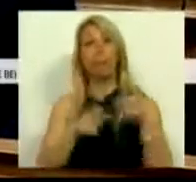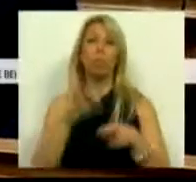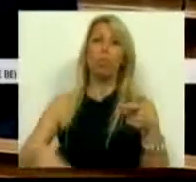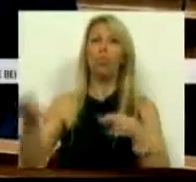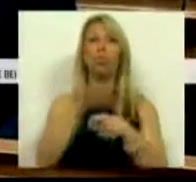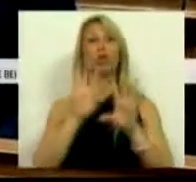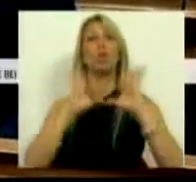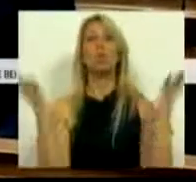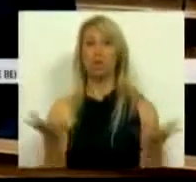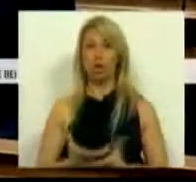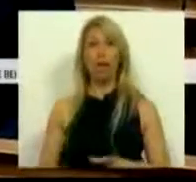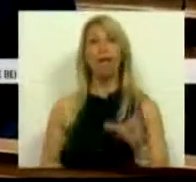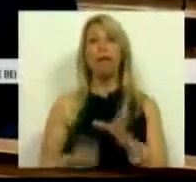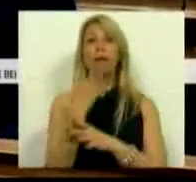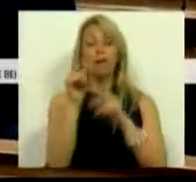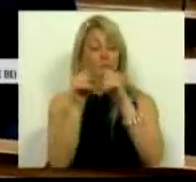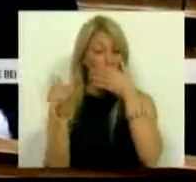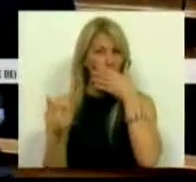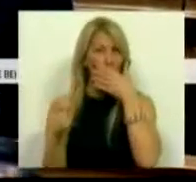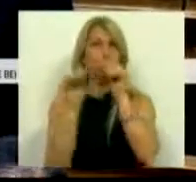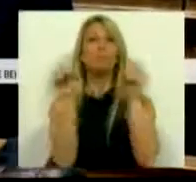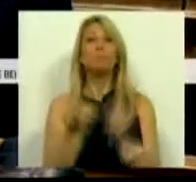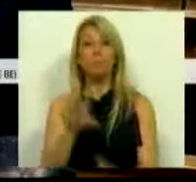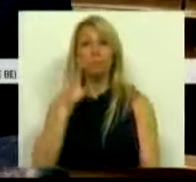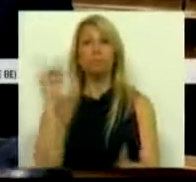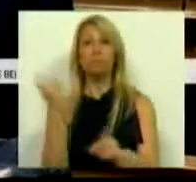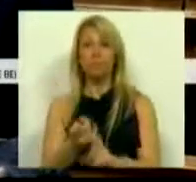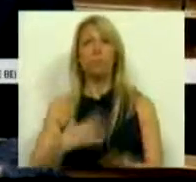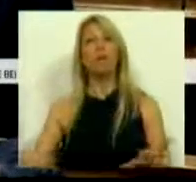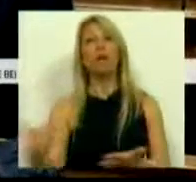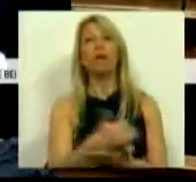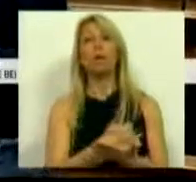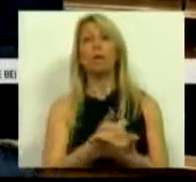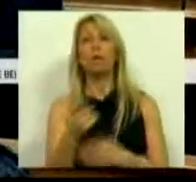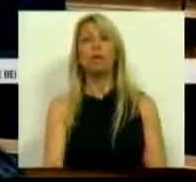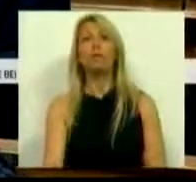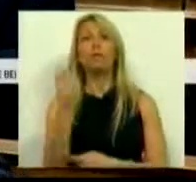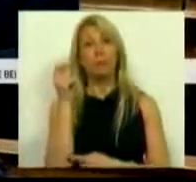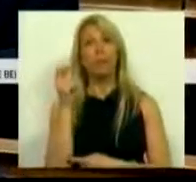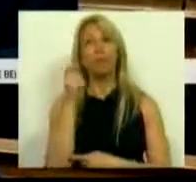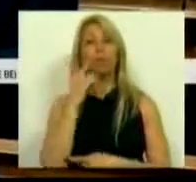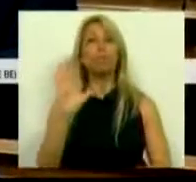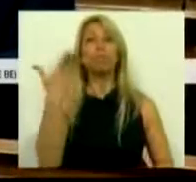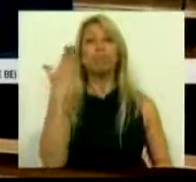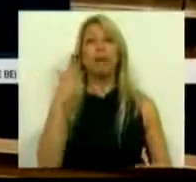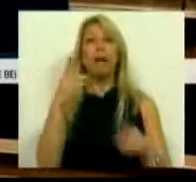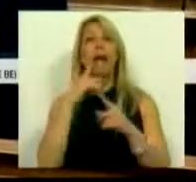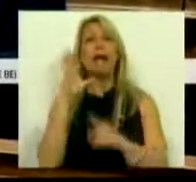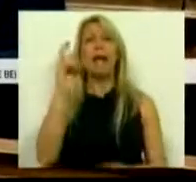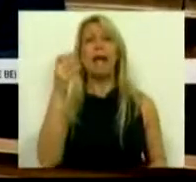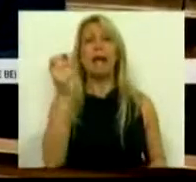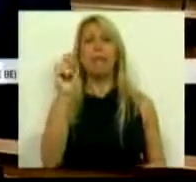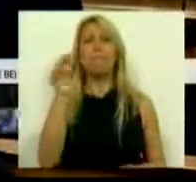geral. A criação de um sistema de monitorização de recursos de pesca, nomeadamente do carapau e da